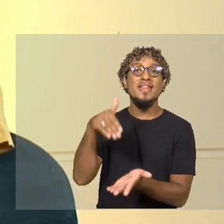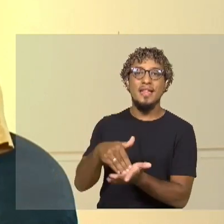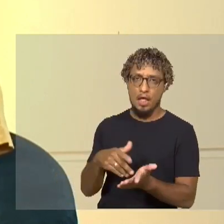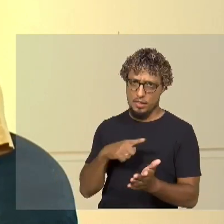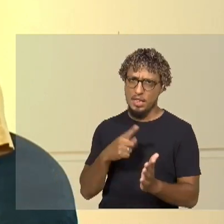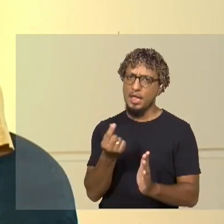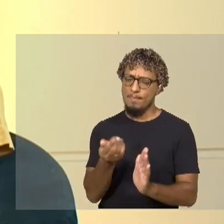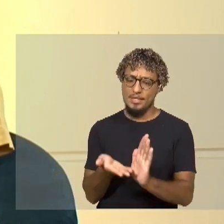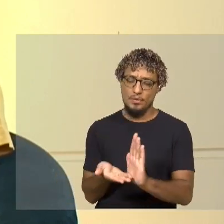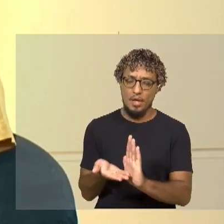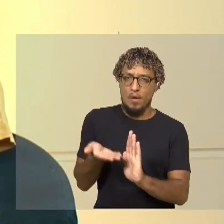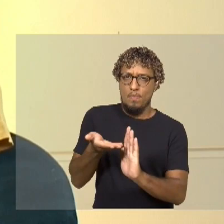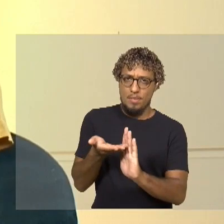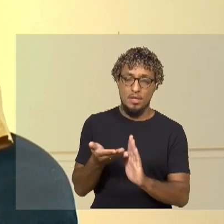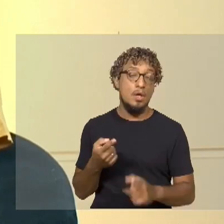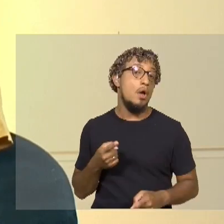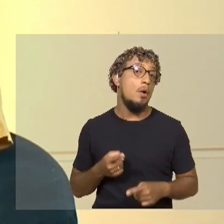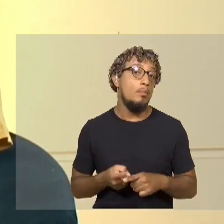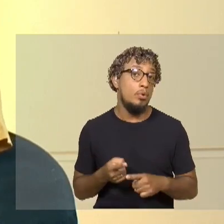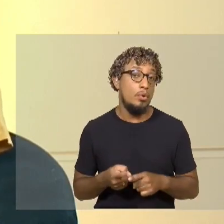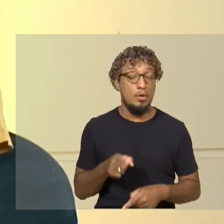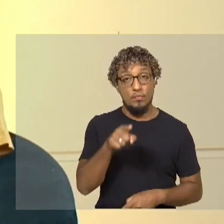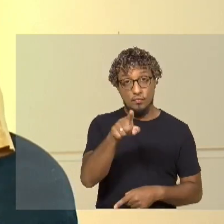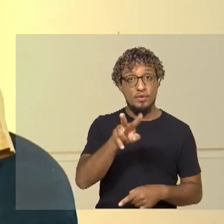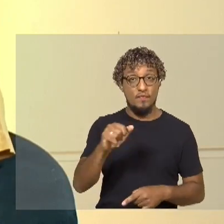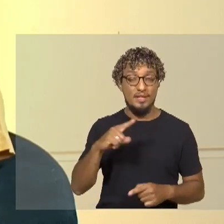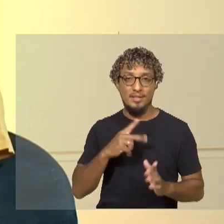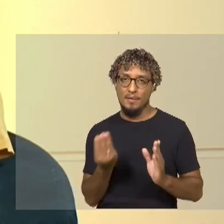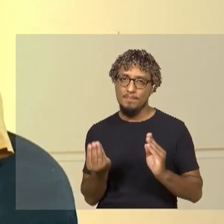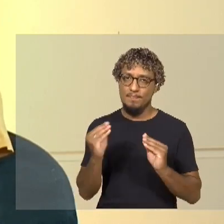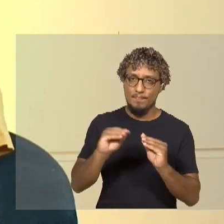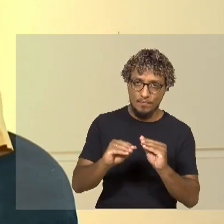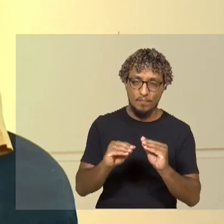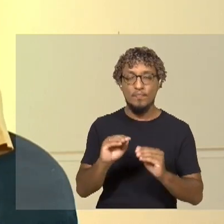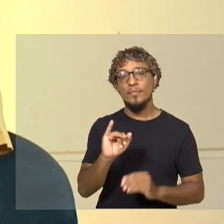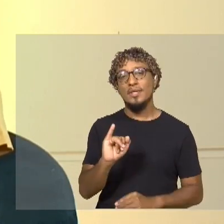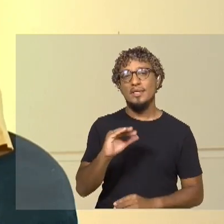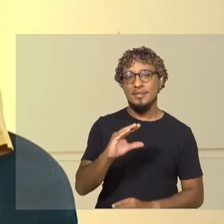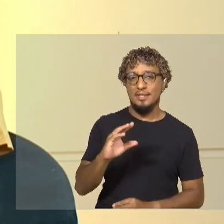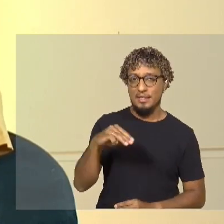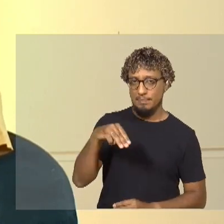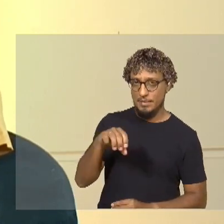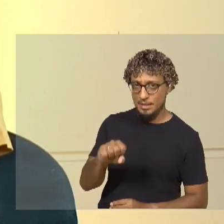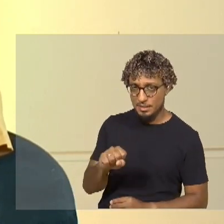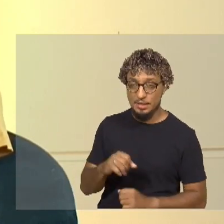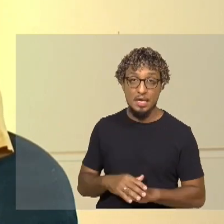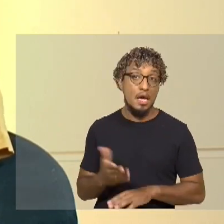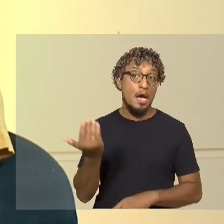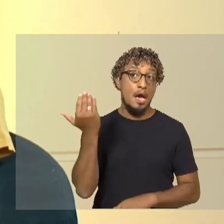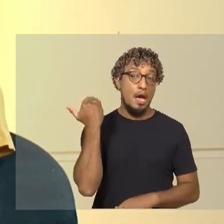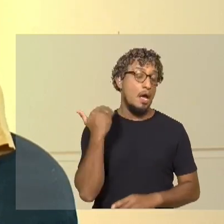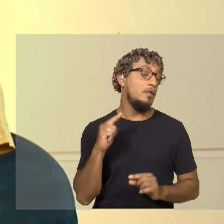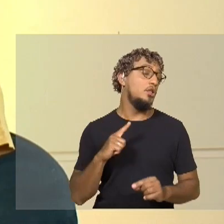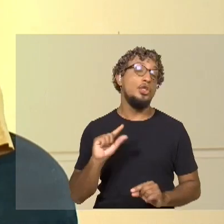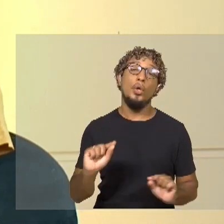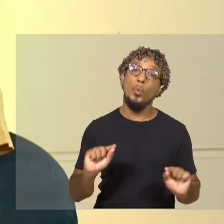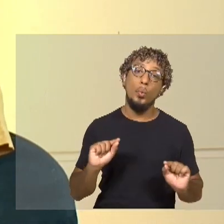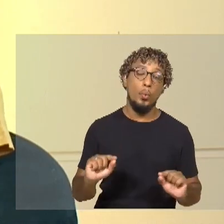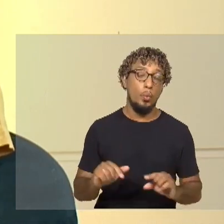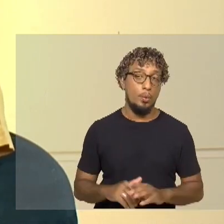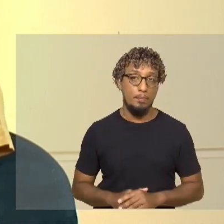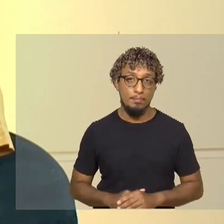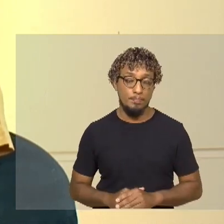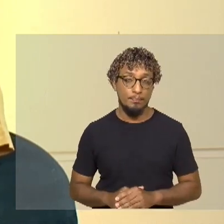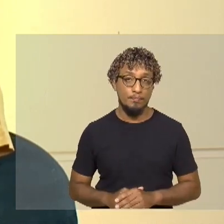produtos, porque, no mínimo, você vai cobrar mais ICMS, né? Então, o que você tinha antes